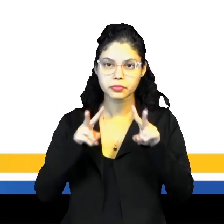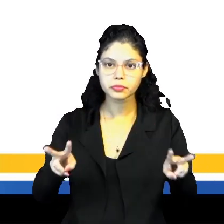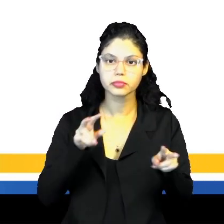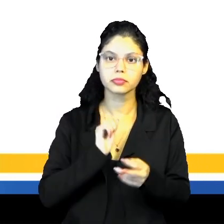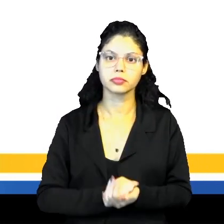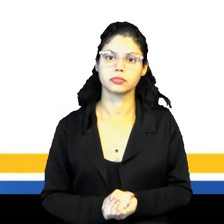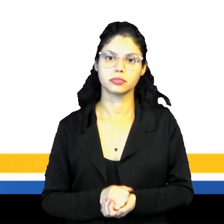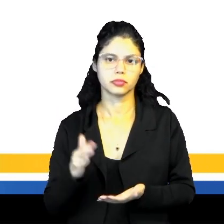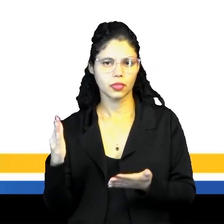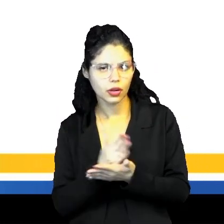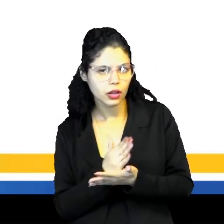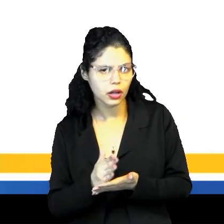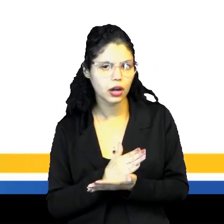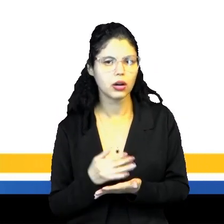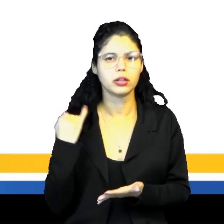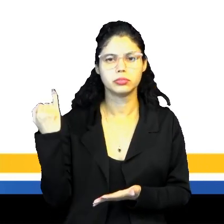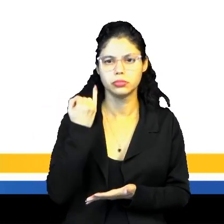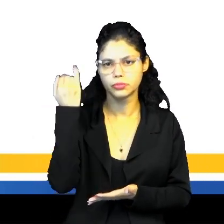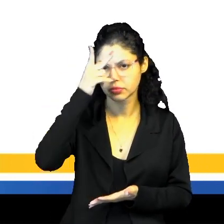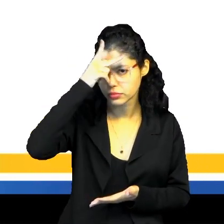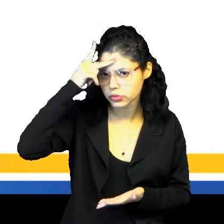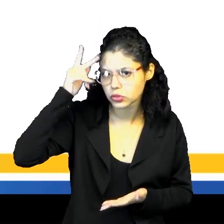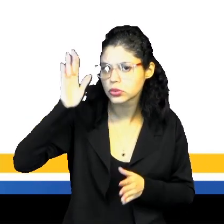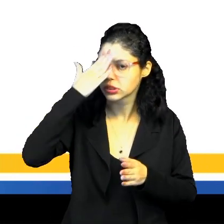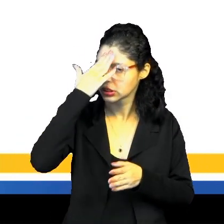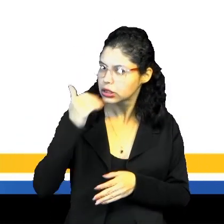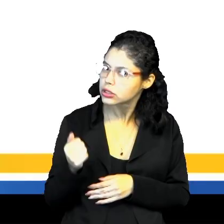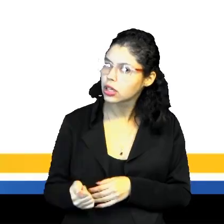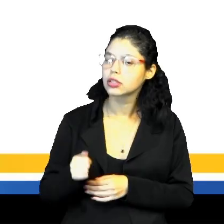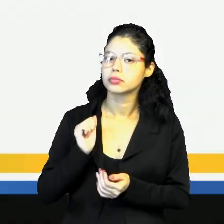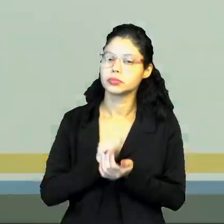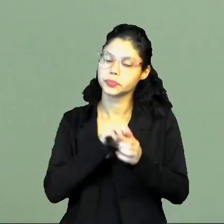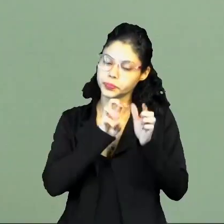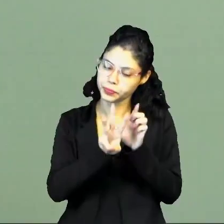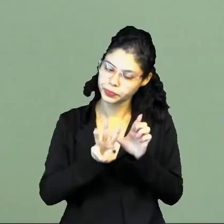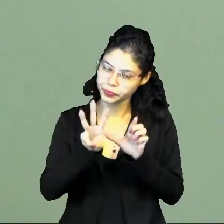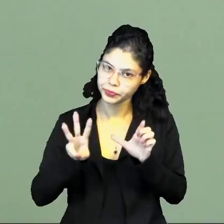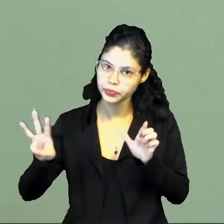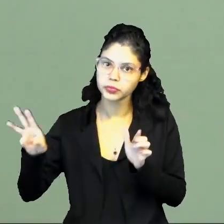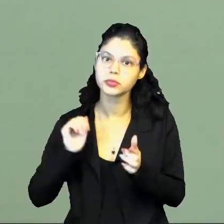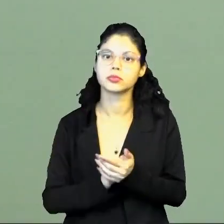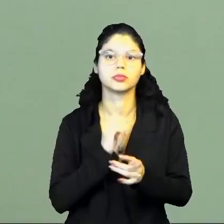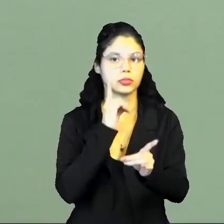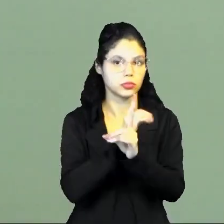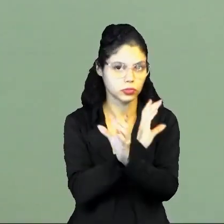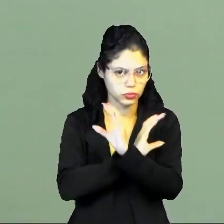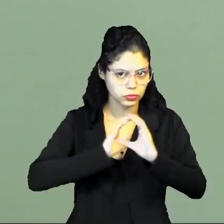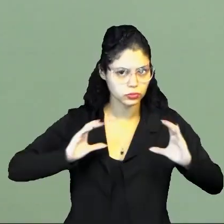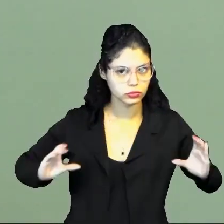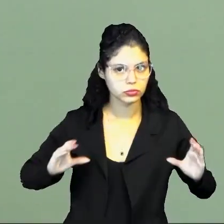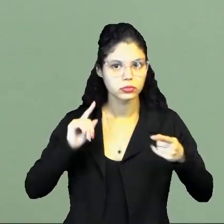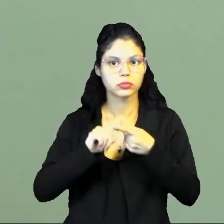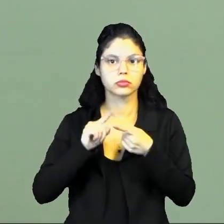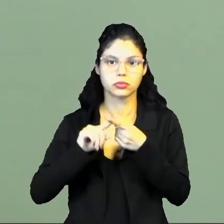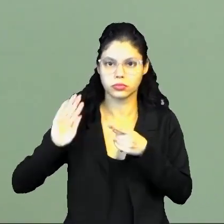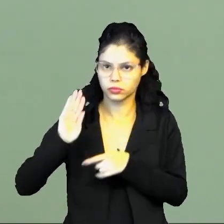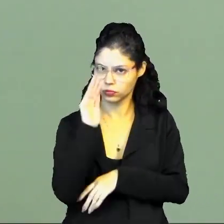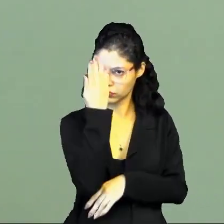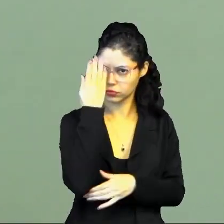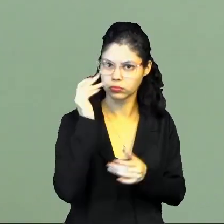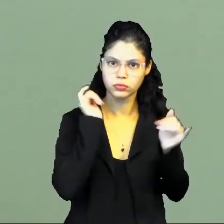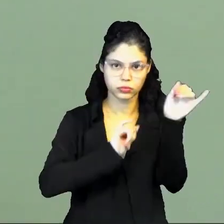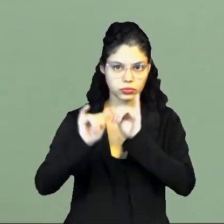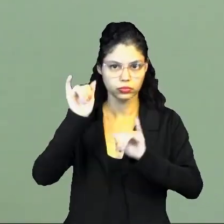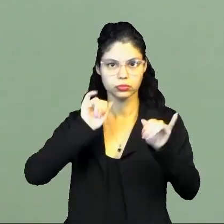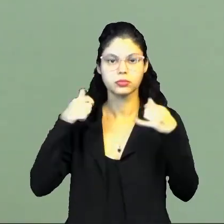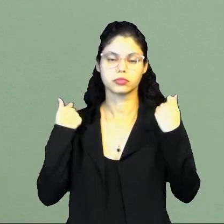aí, de algum especialista, consultar sites confiáveis, porque tem muita fake news espalhada,